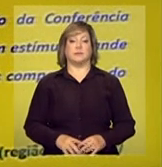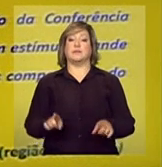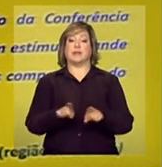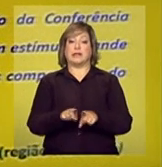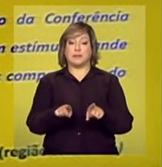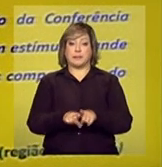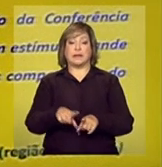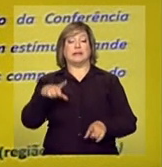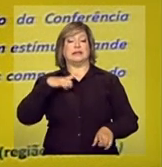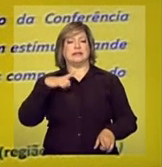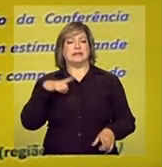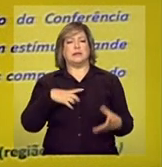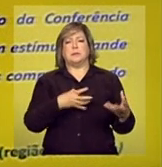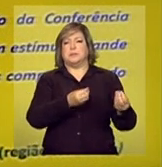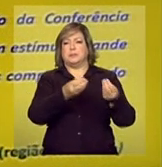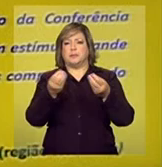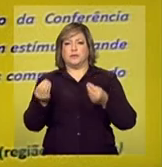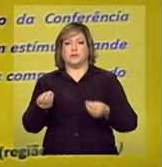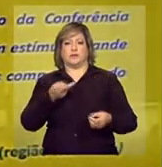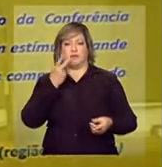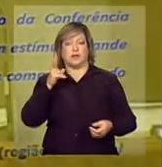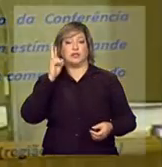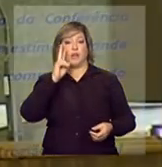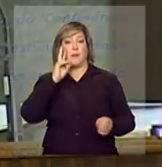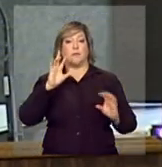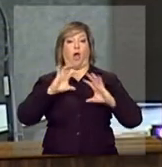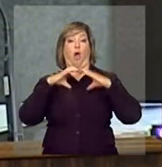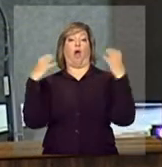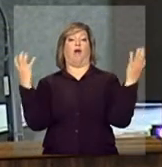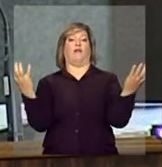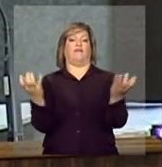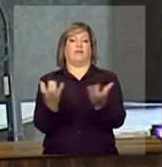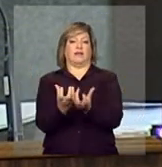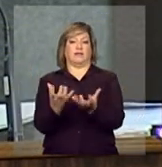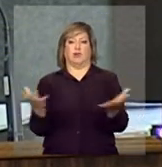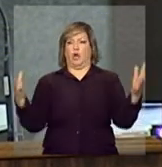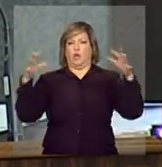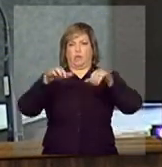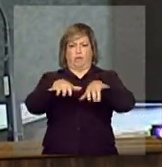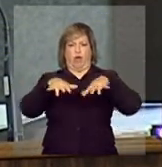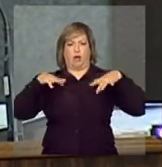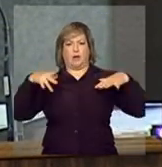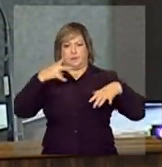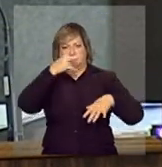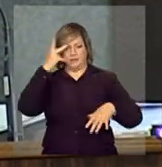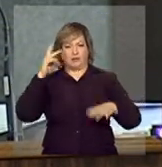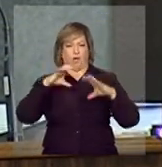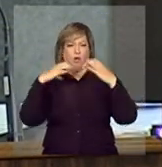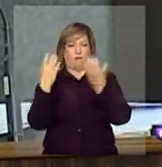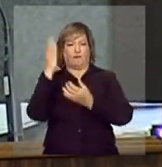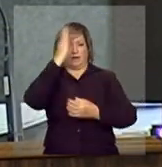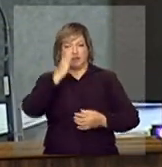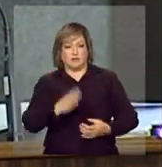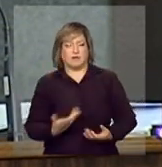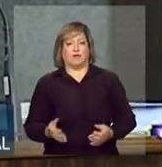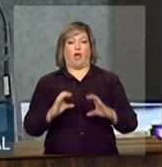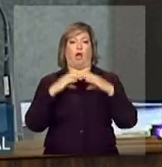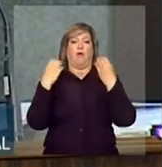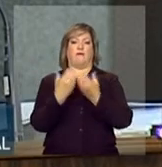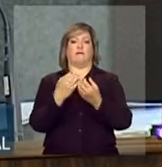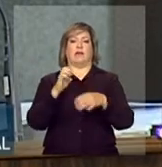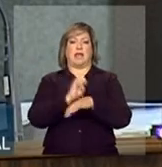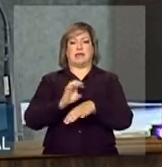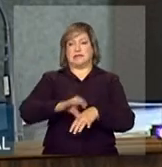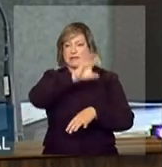também há muita referência aos eventos, às conferências, a conferência nacional, as conferências